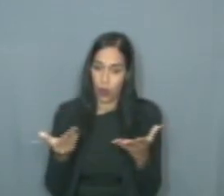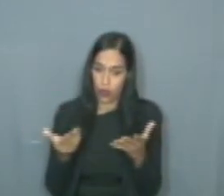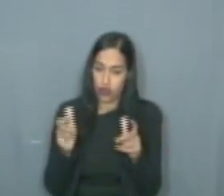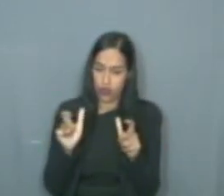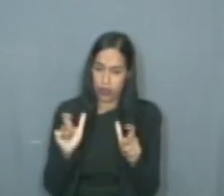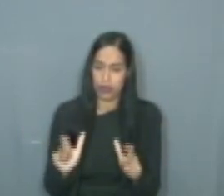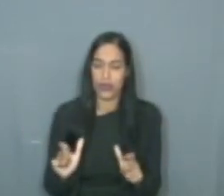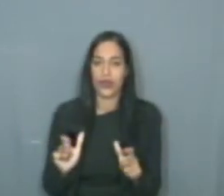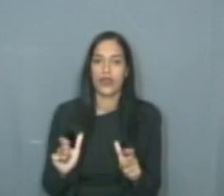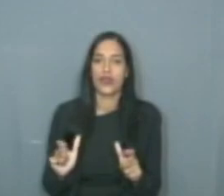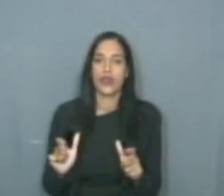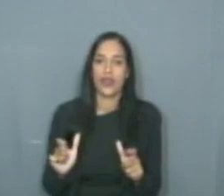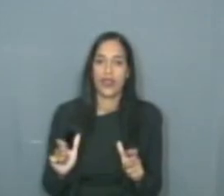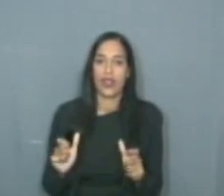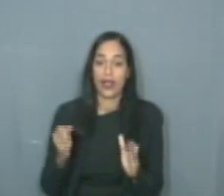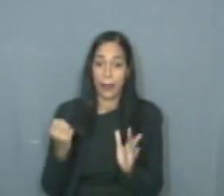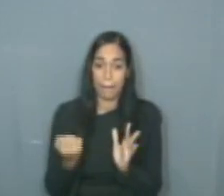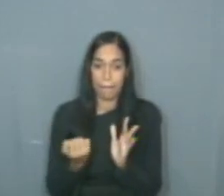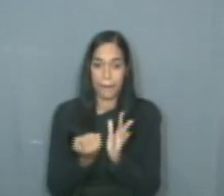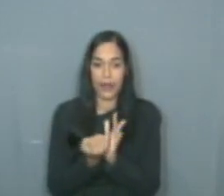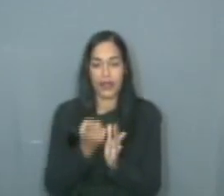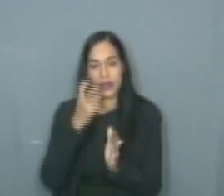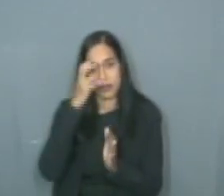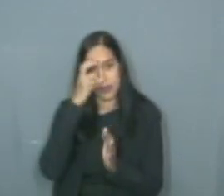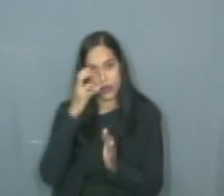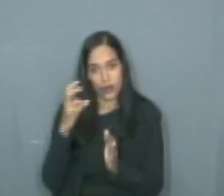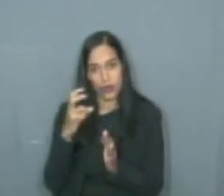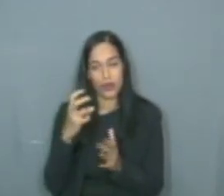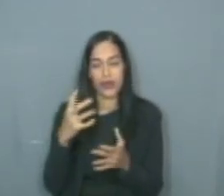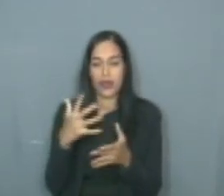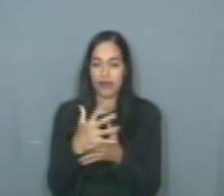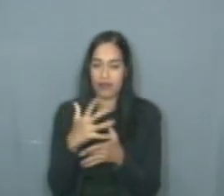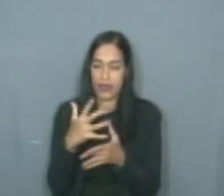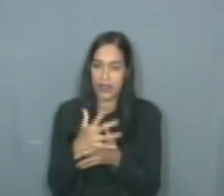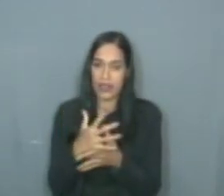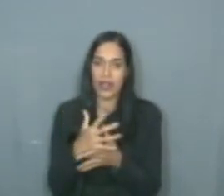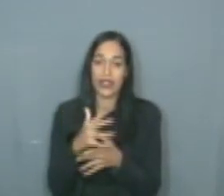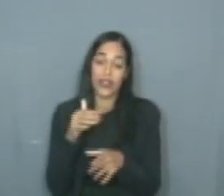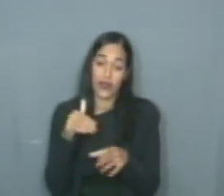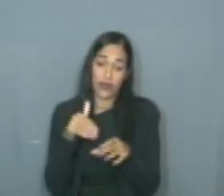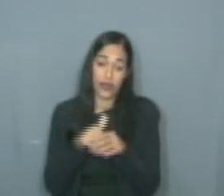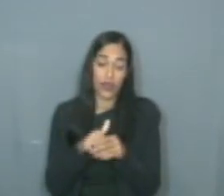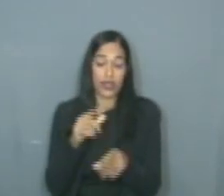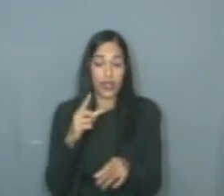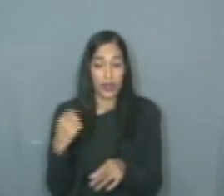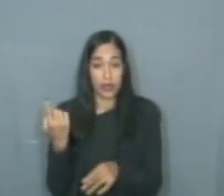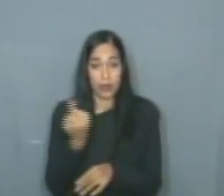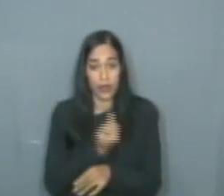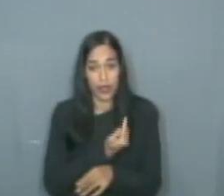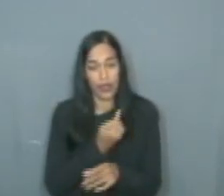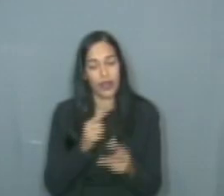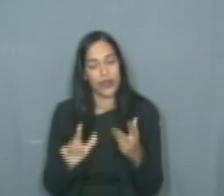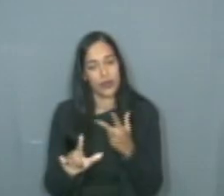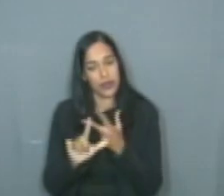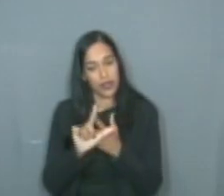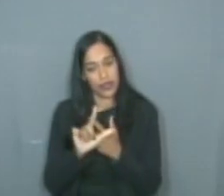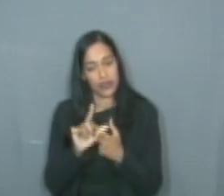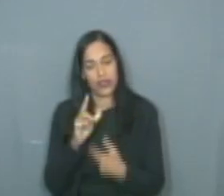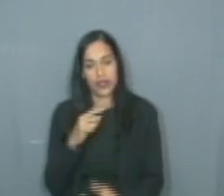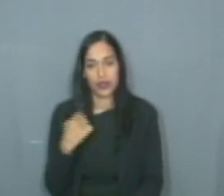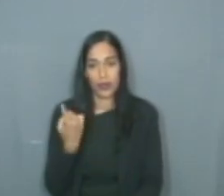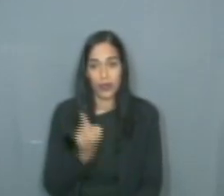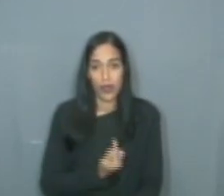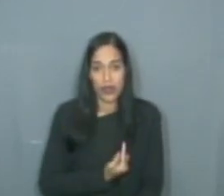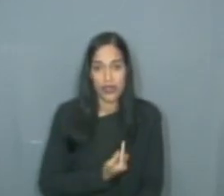é patrimônio cultural e material da cidade, votado por essa Câmara, a partir de uma legislação nossa,